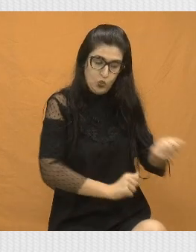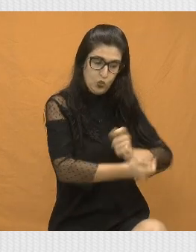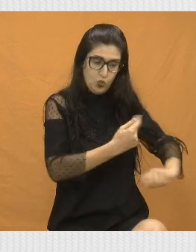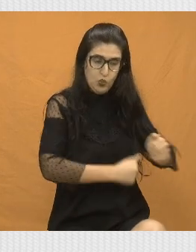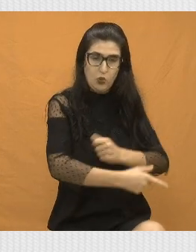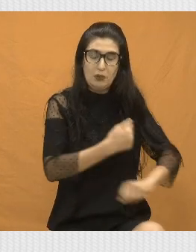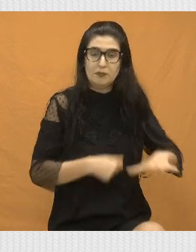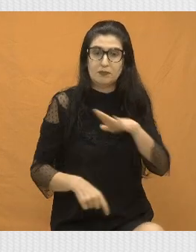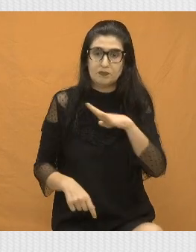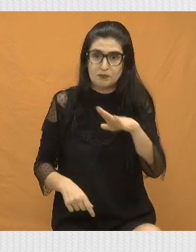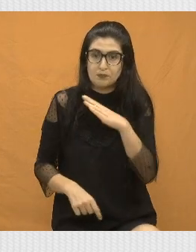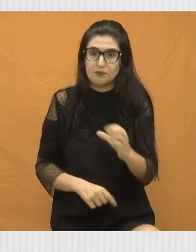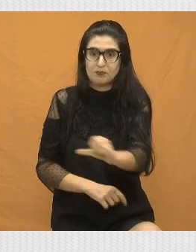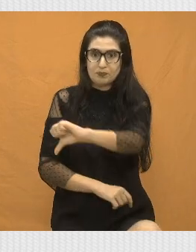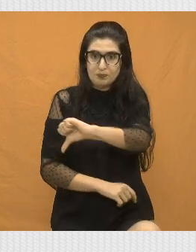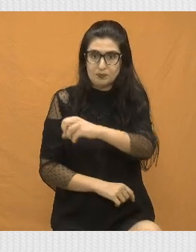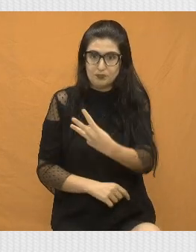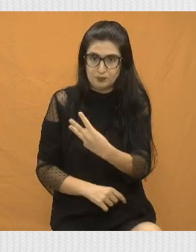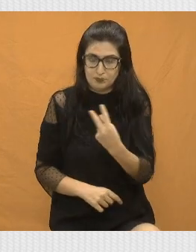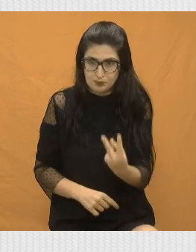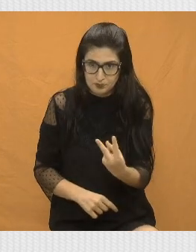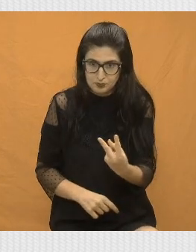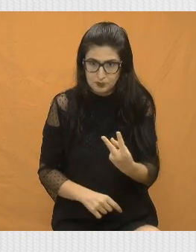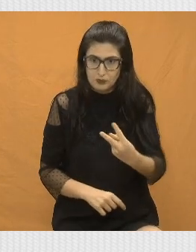na ordem de